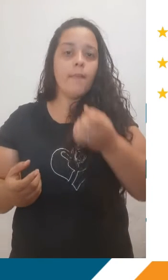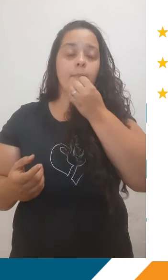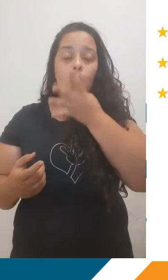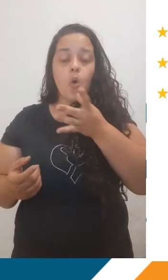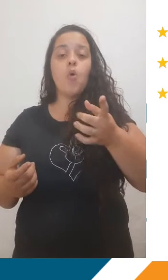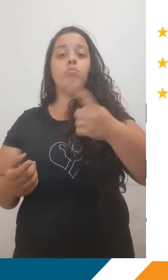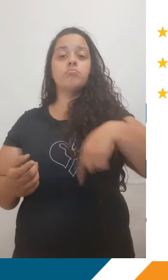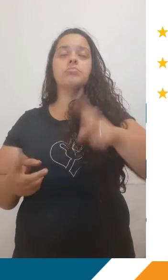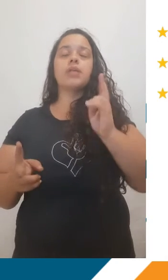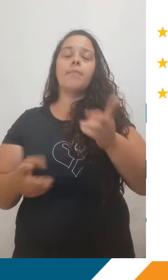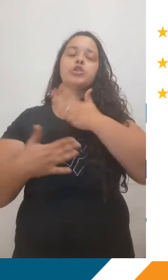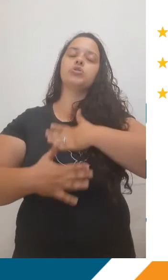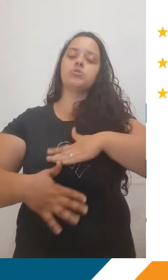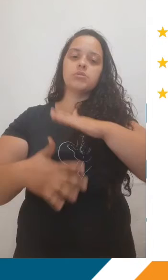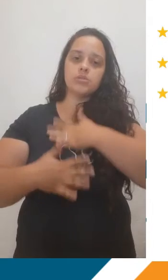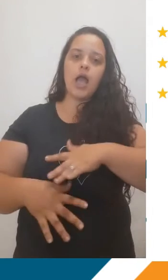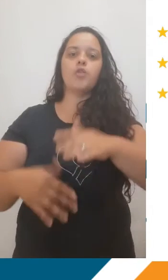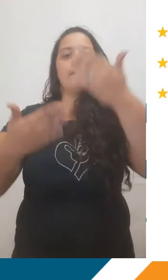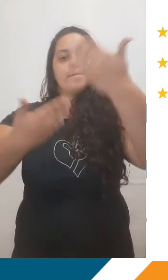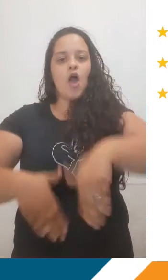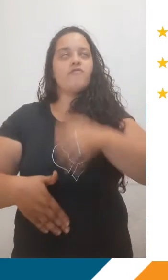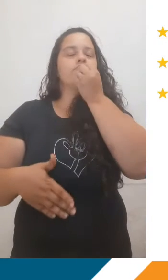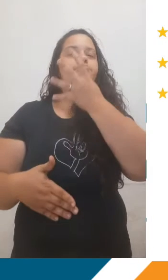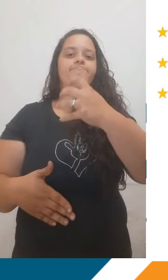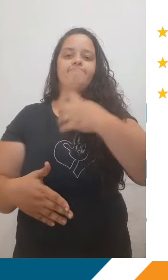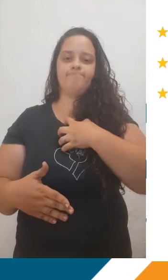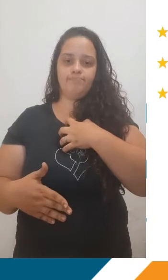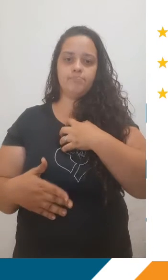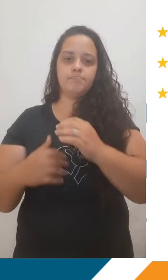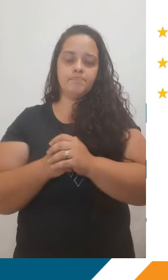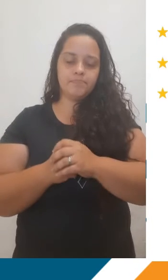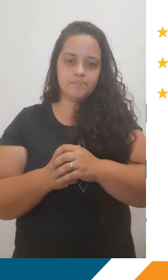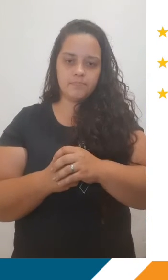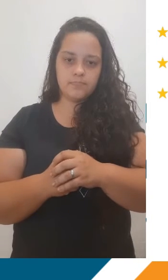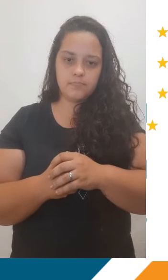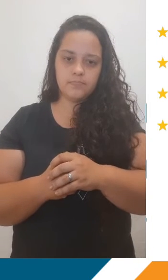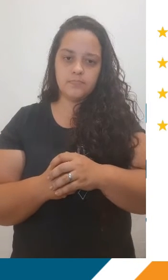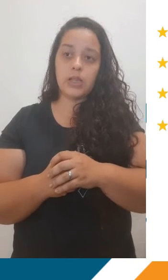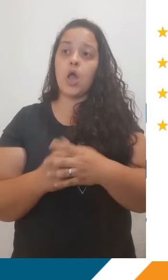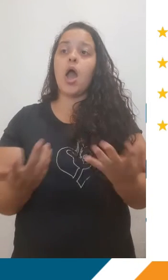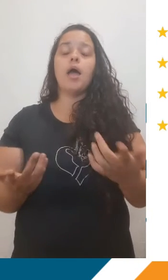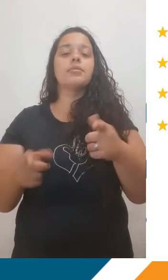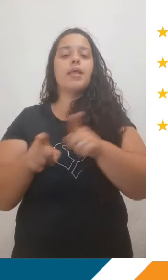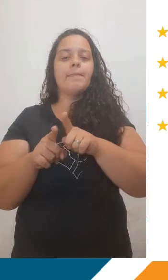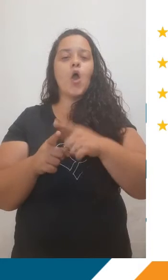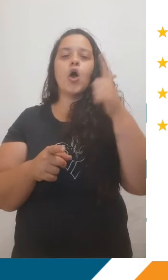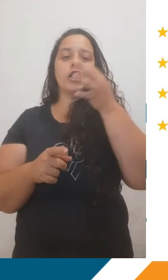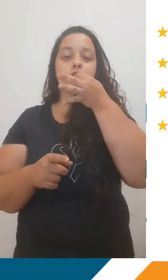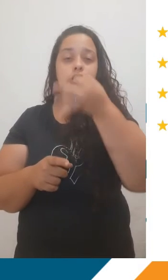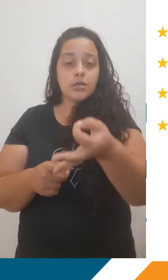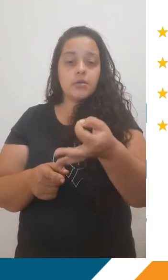que estar descansado para fazer uma boa prova. Exatamente. Outra dica importante